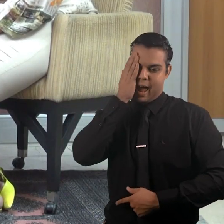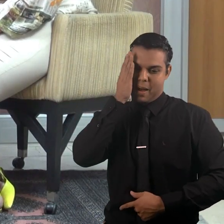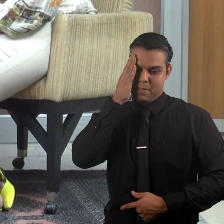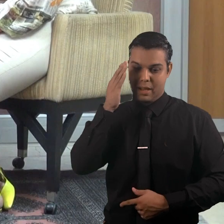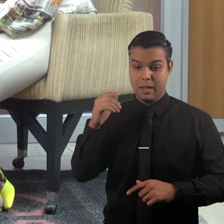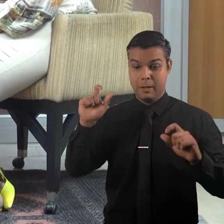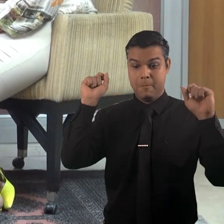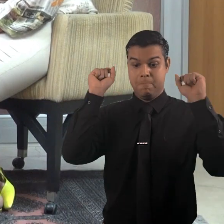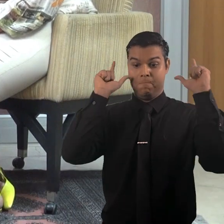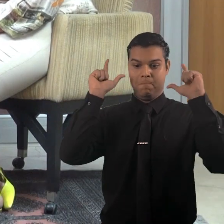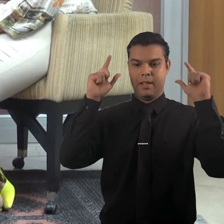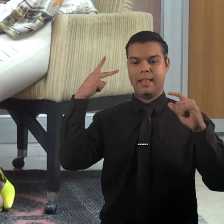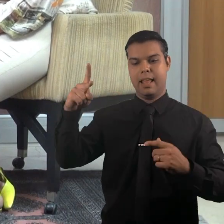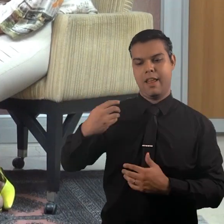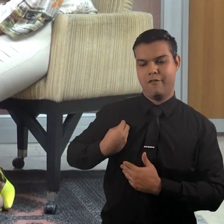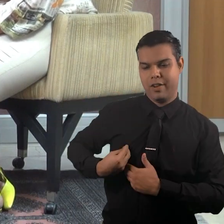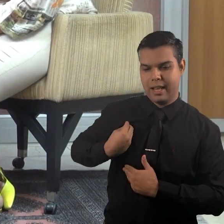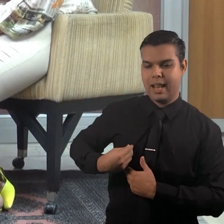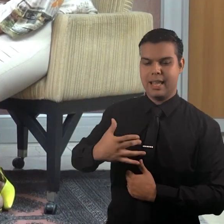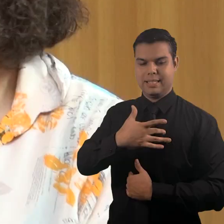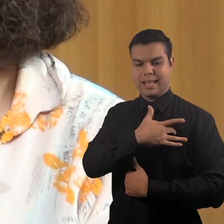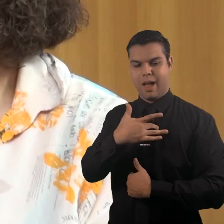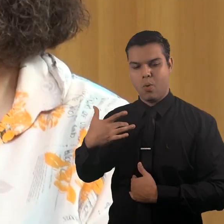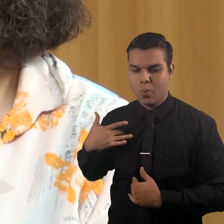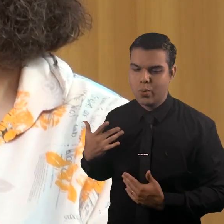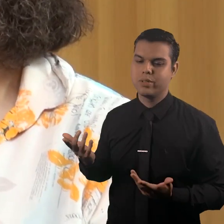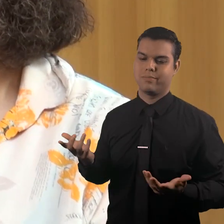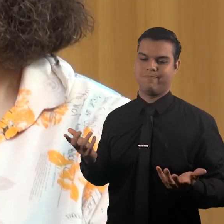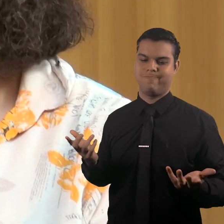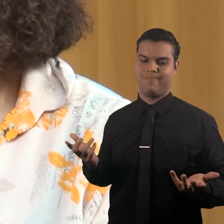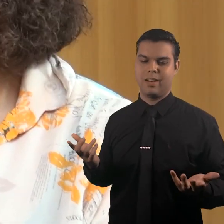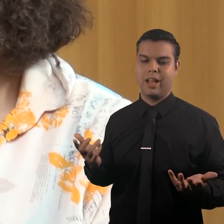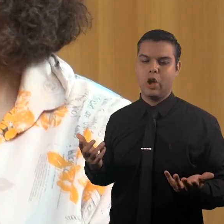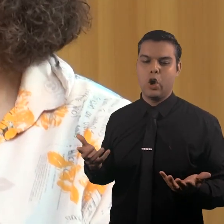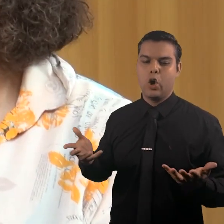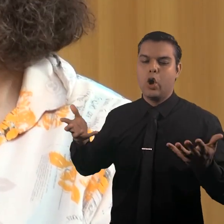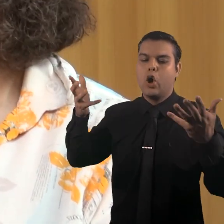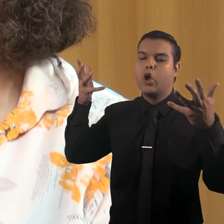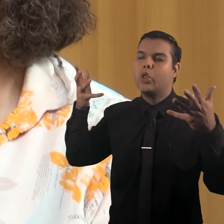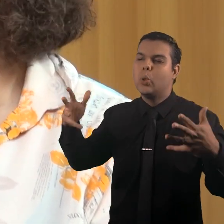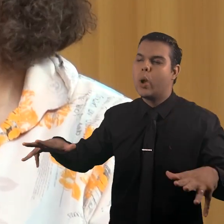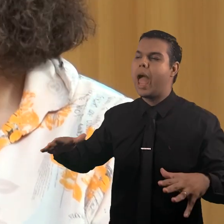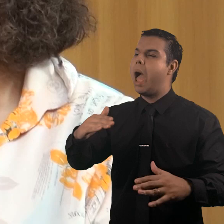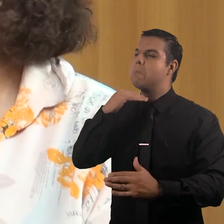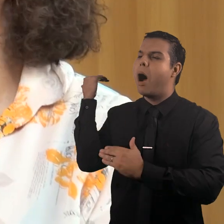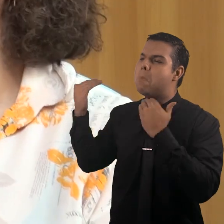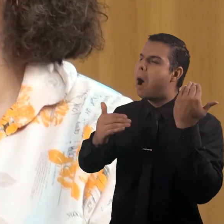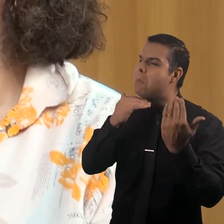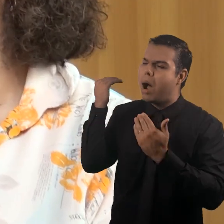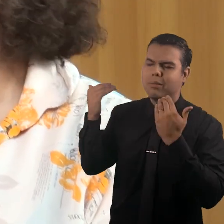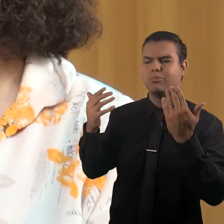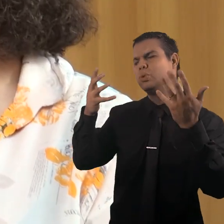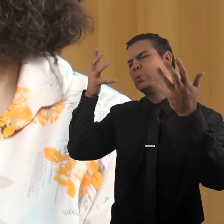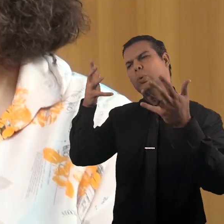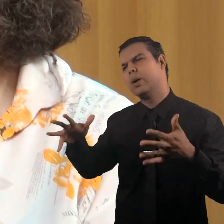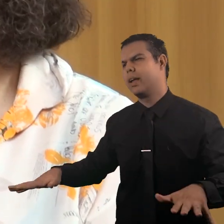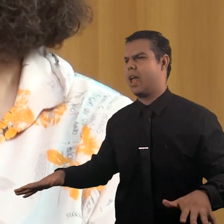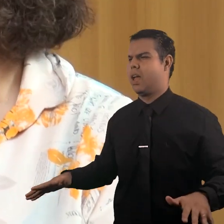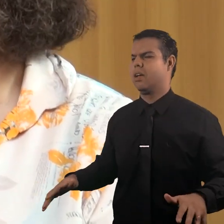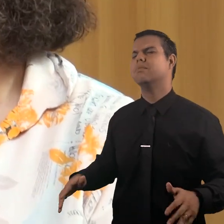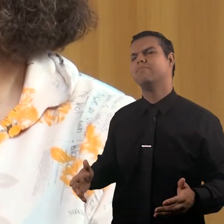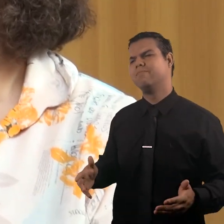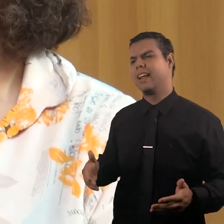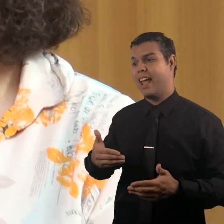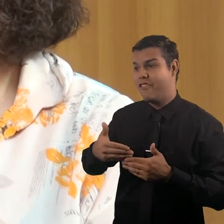com essa causa, muito mais antenada com a sua saúde e muito menos, uma curva de morte